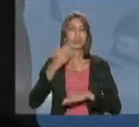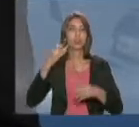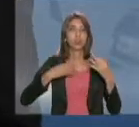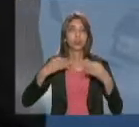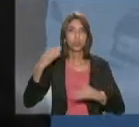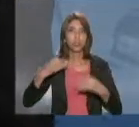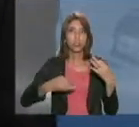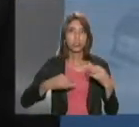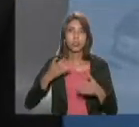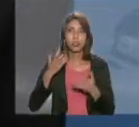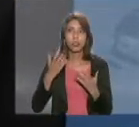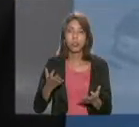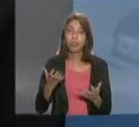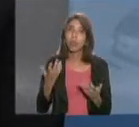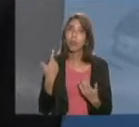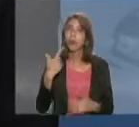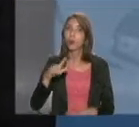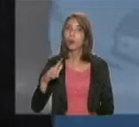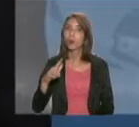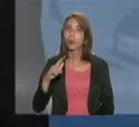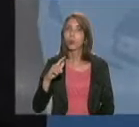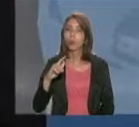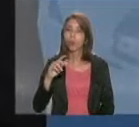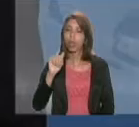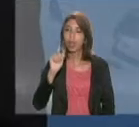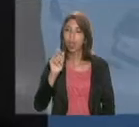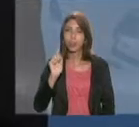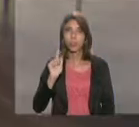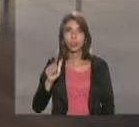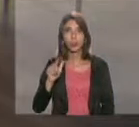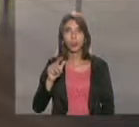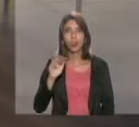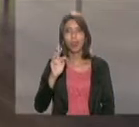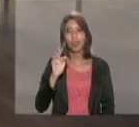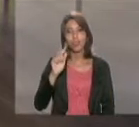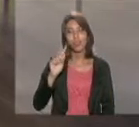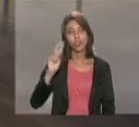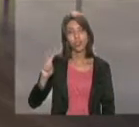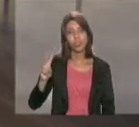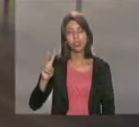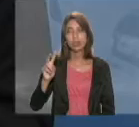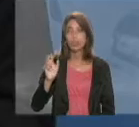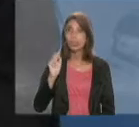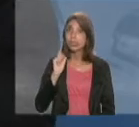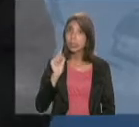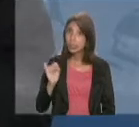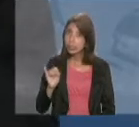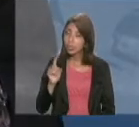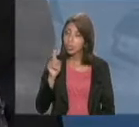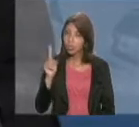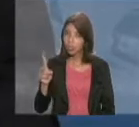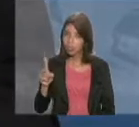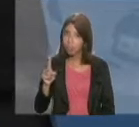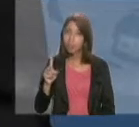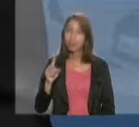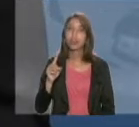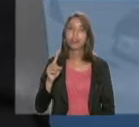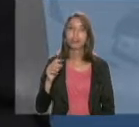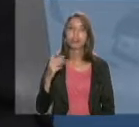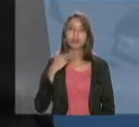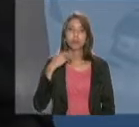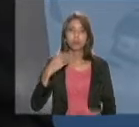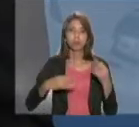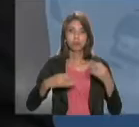quer ir a um tribunal arbitral. Primeiro para resolver esse problema. Da Fundação Getúlio Vargas. Se nesse tribunal arbitral